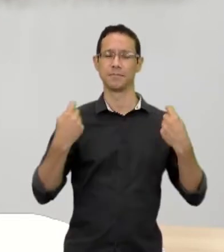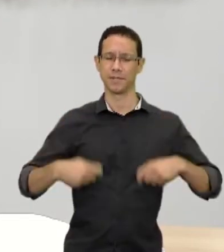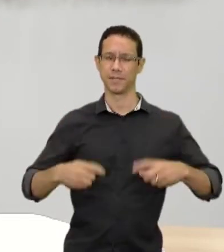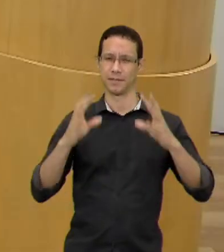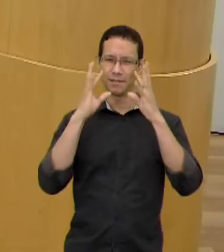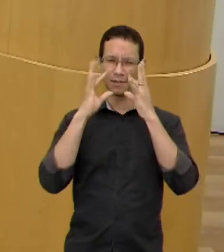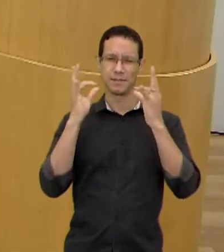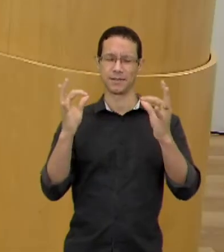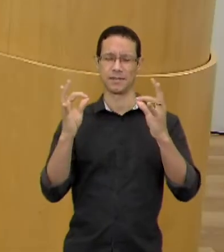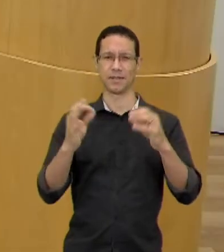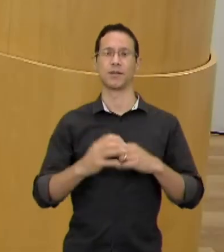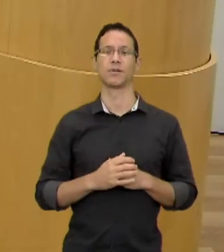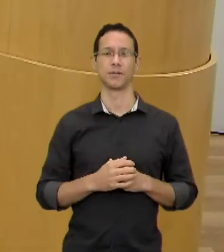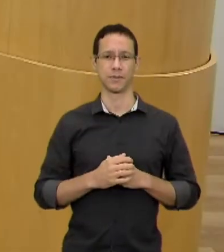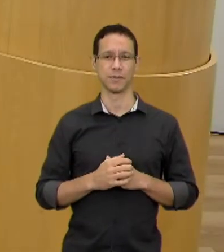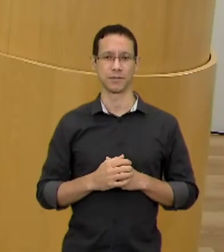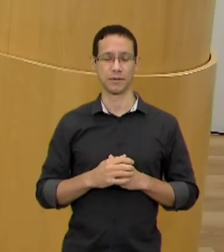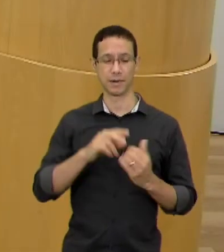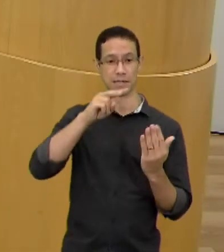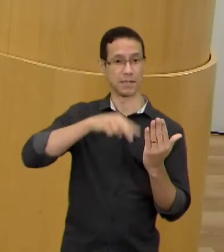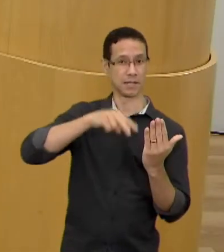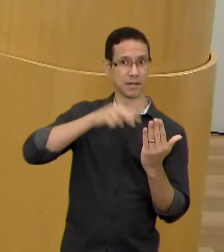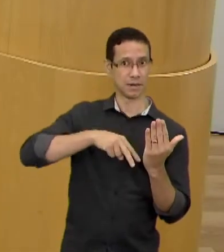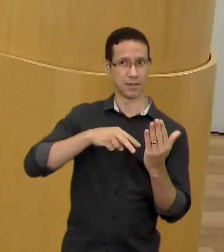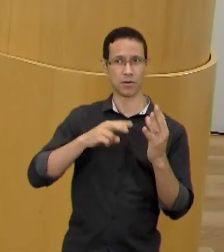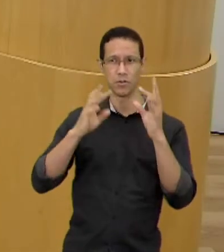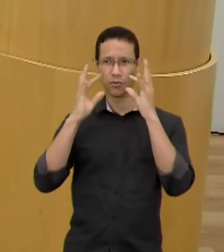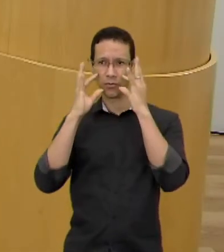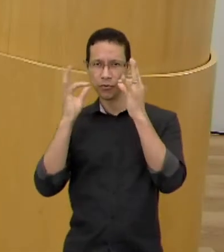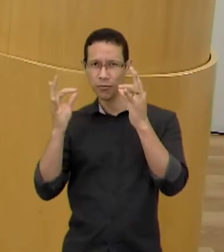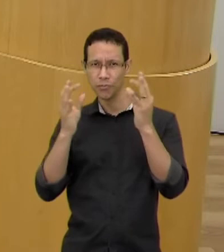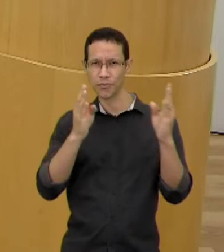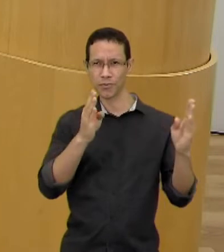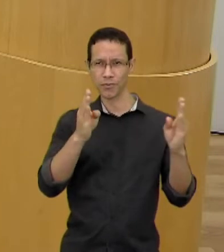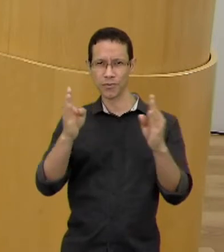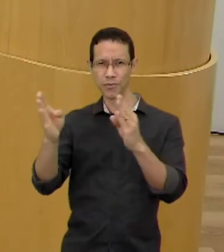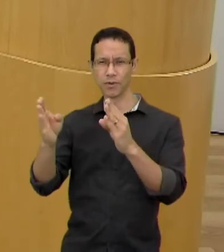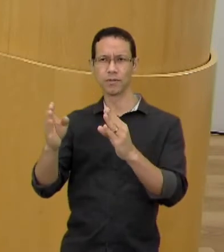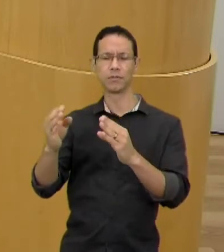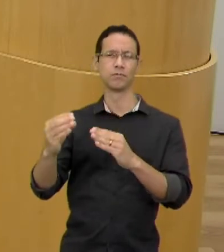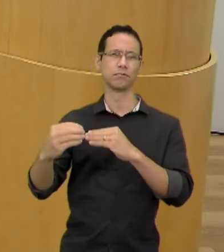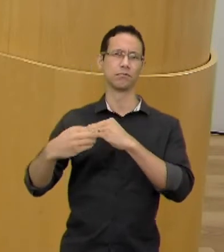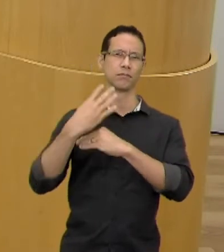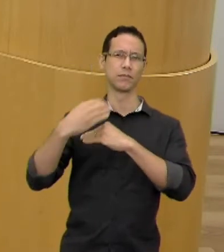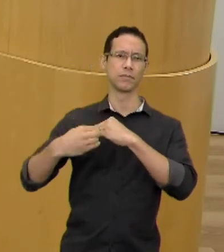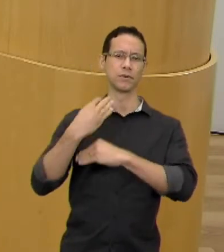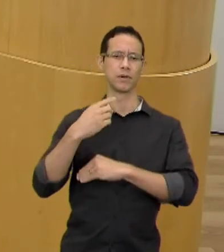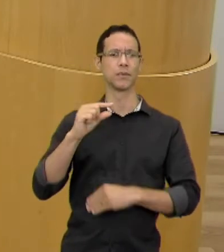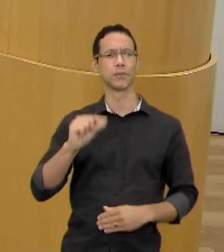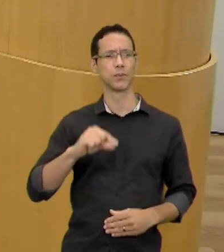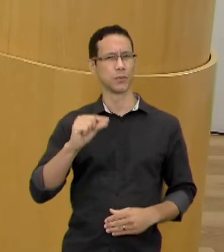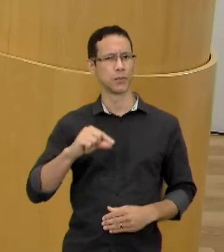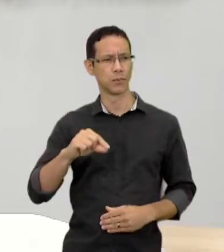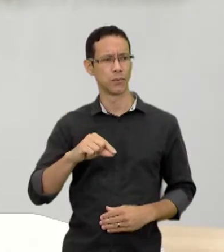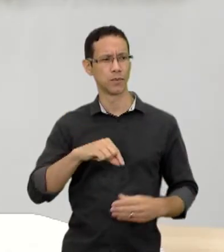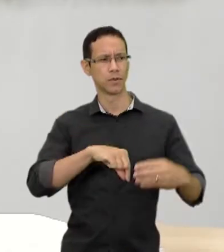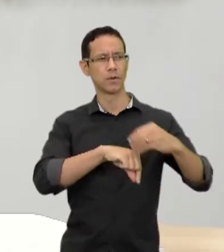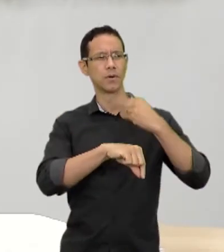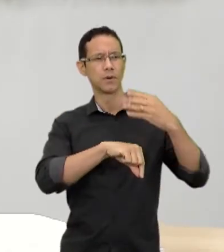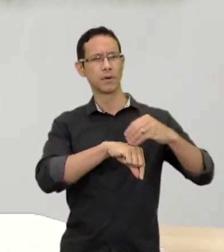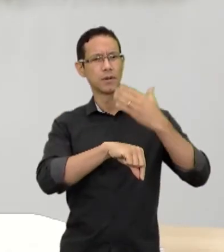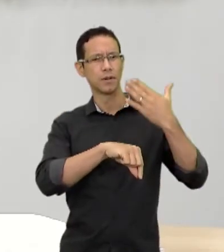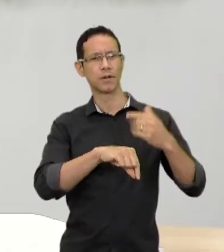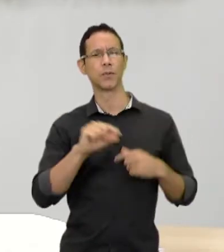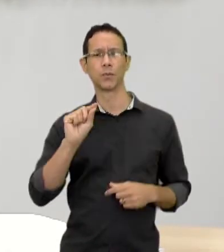atentos. Né? Ao ler, ao ouvir, o que aquilo representa. Né? Que é o que você falou no começo,